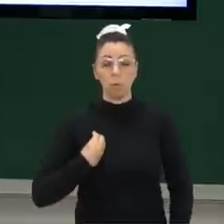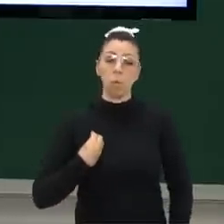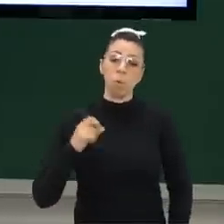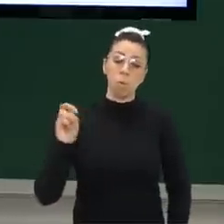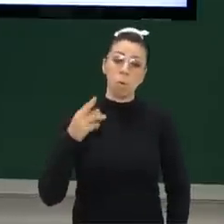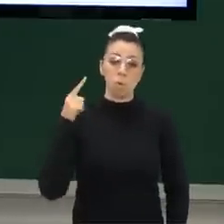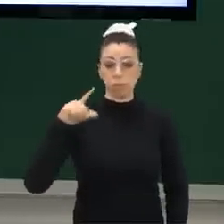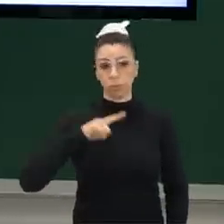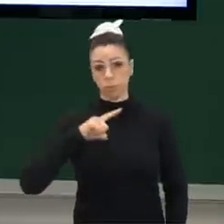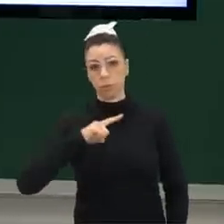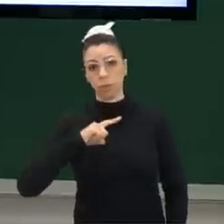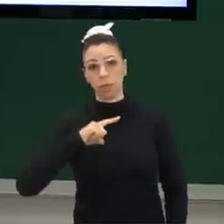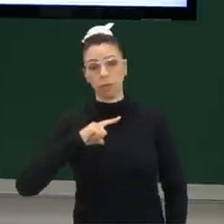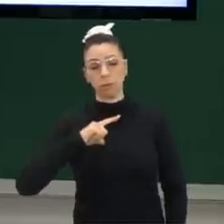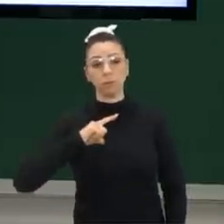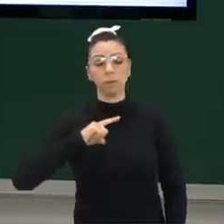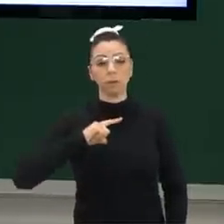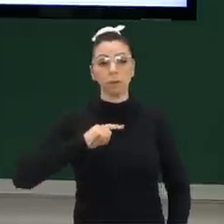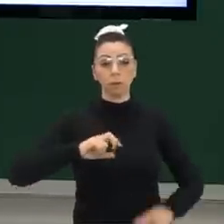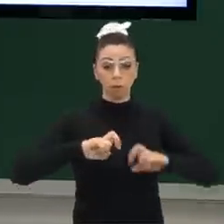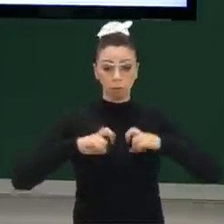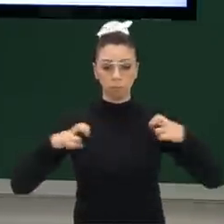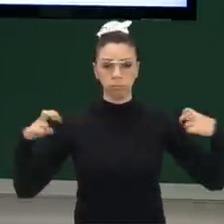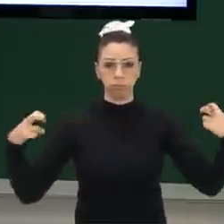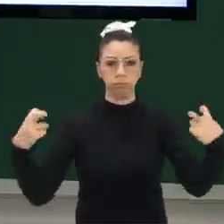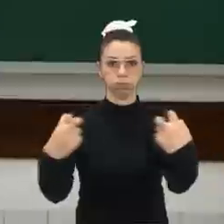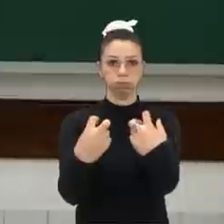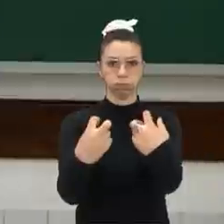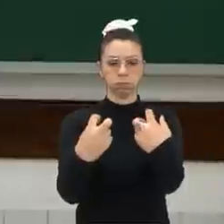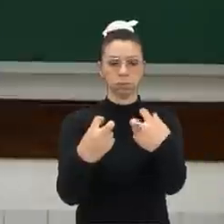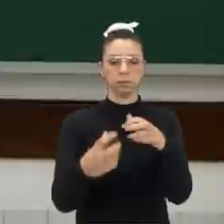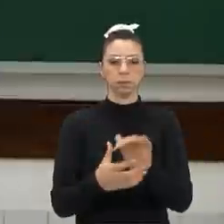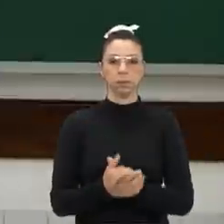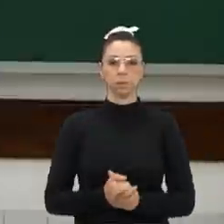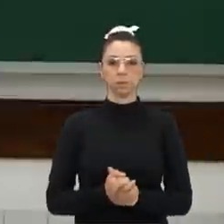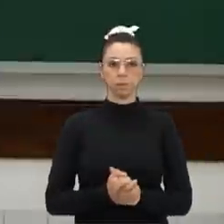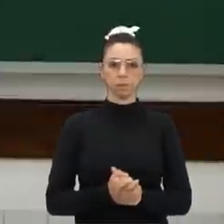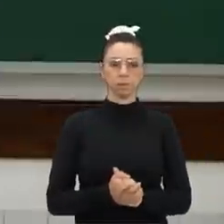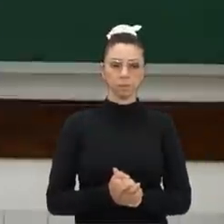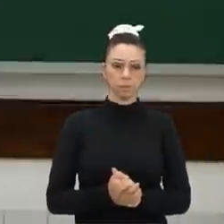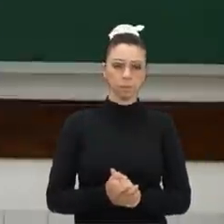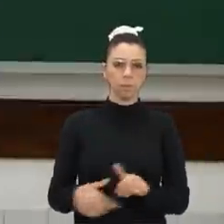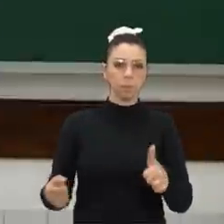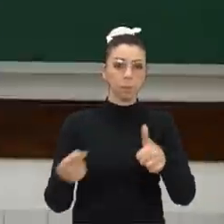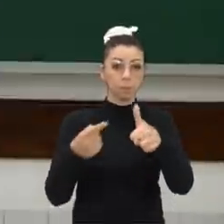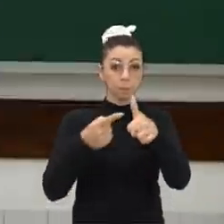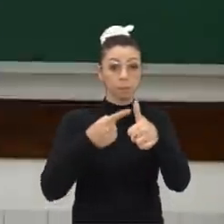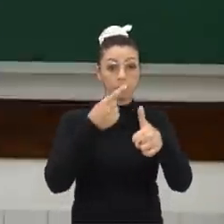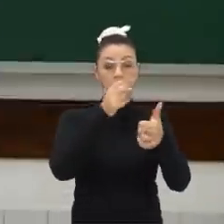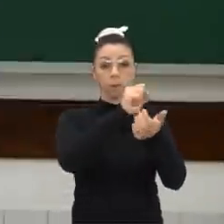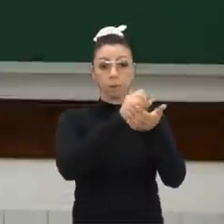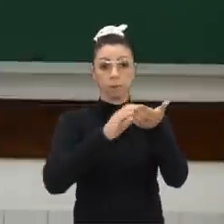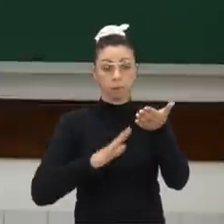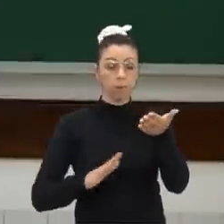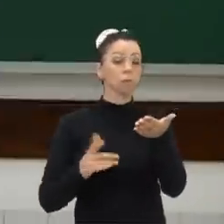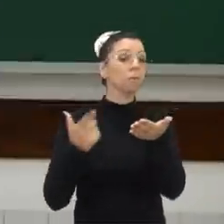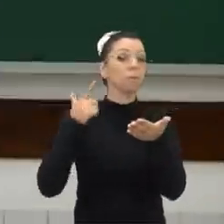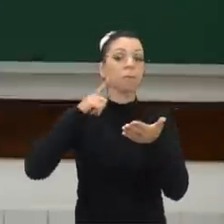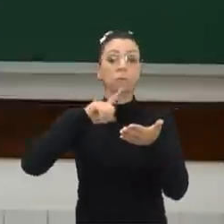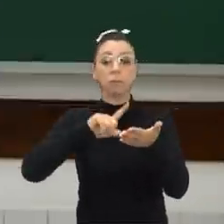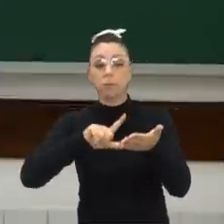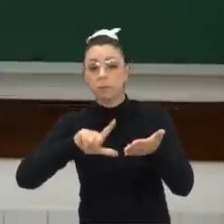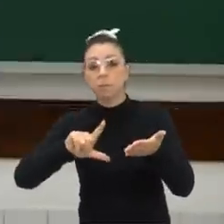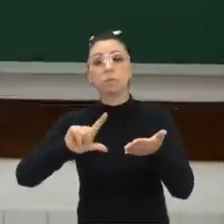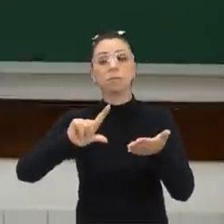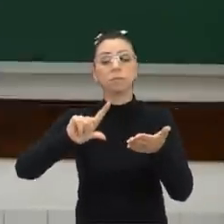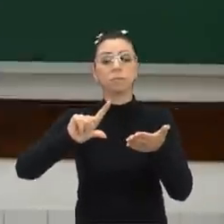tem cadeiras, ok? Vamos então para o nosso primeiro exercício para ver se a gente